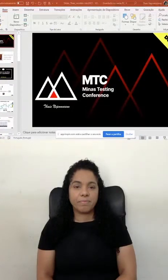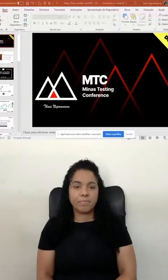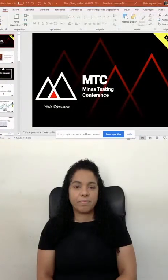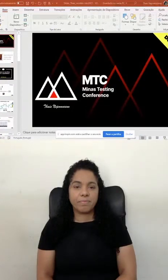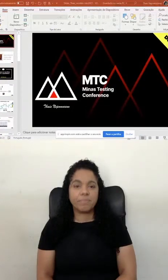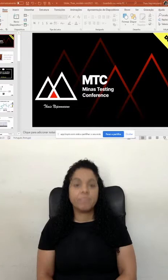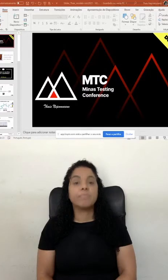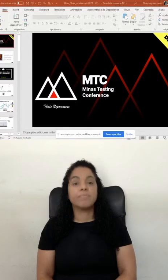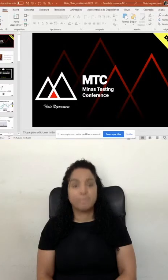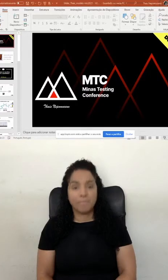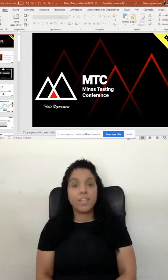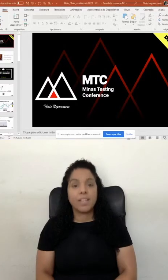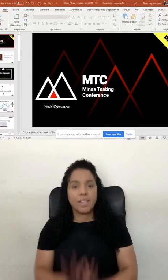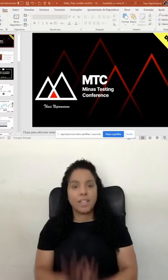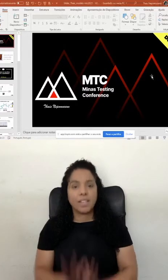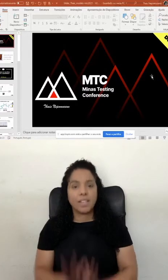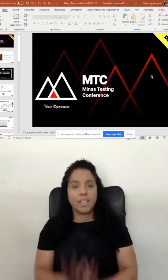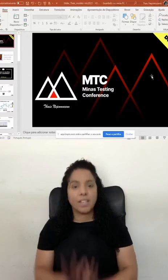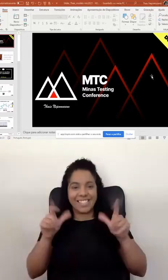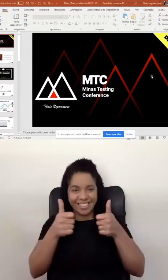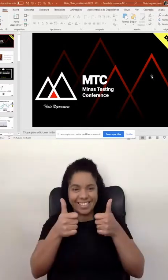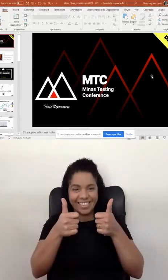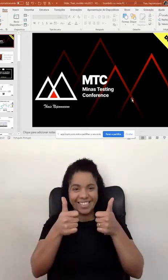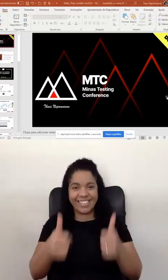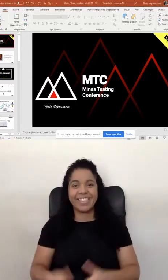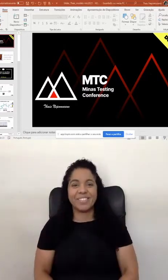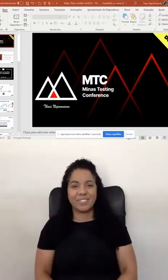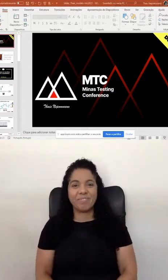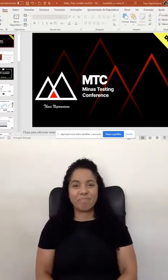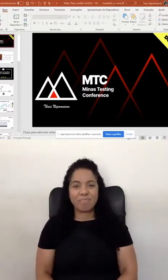Bom, acho que deve estar aparecendo aí para vocês.